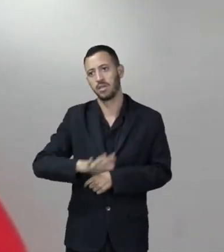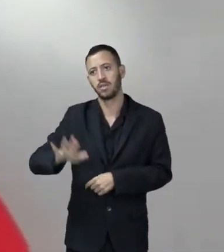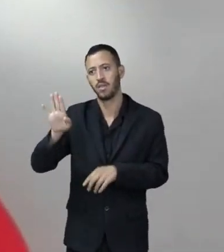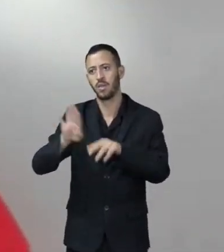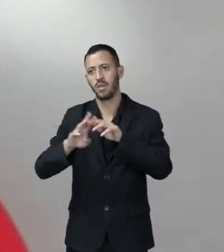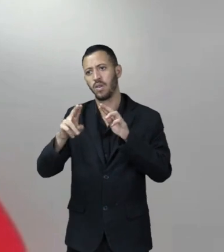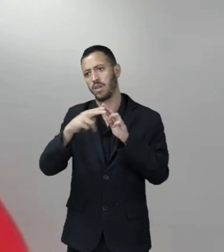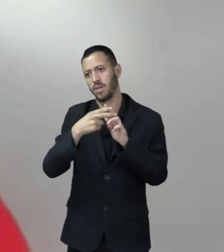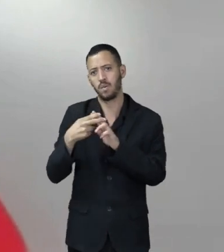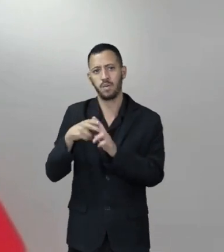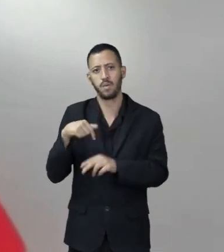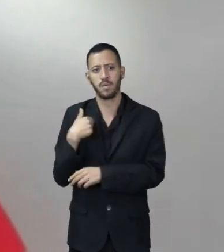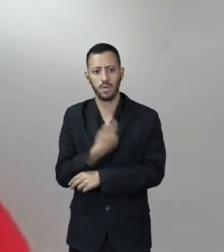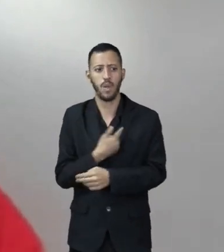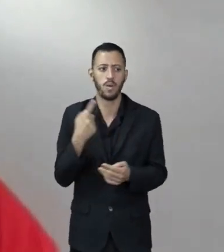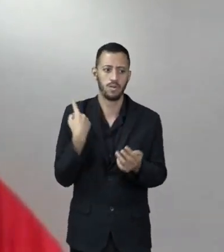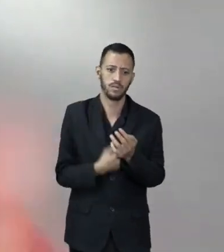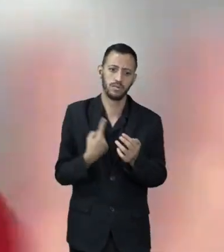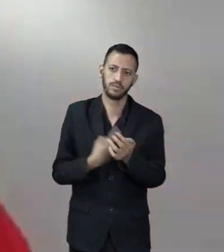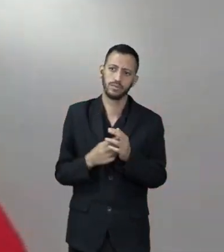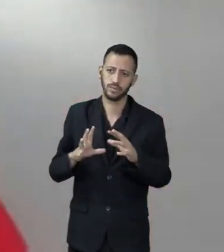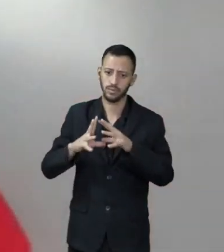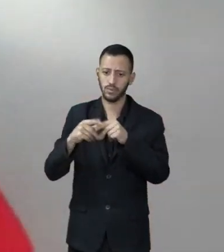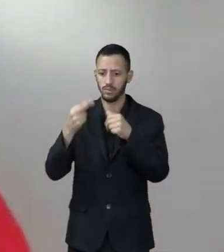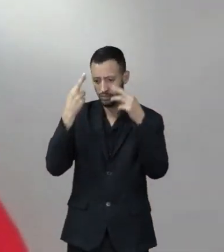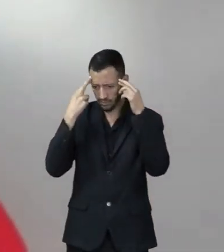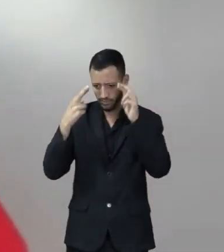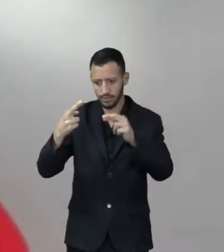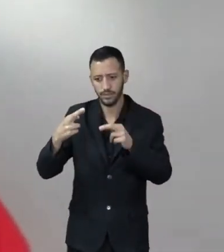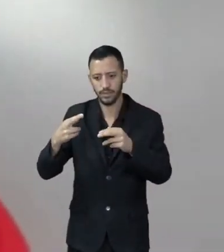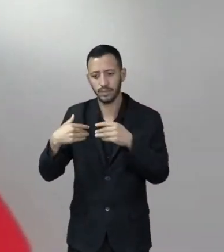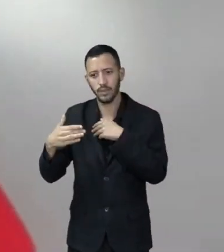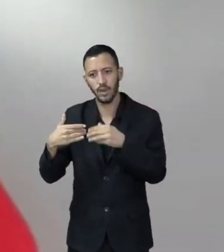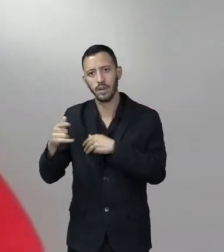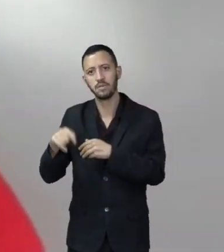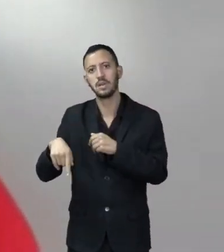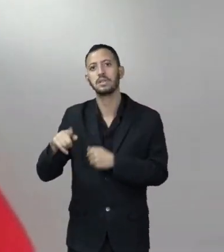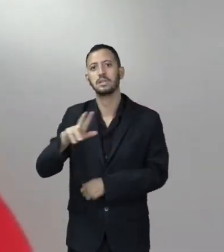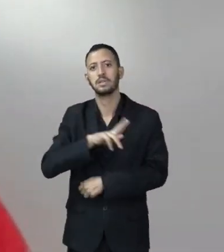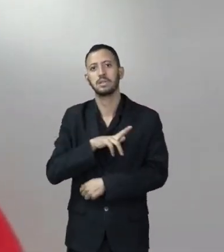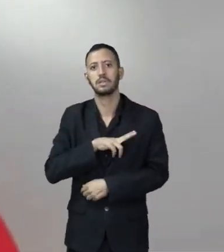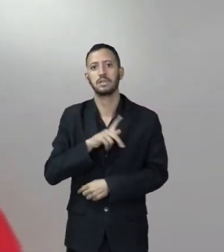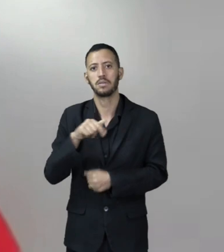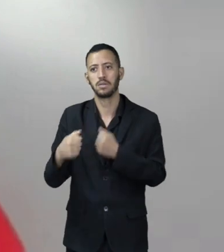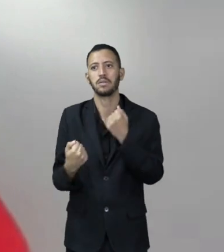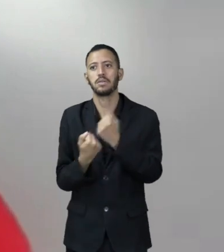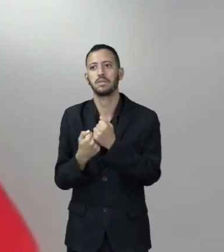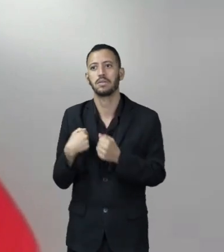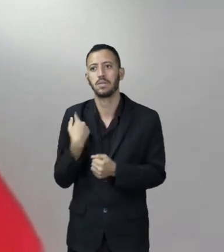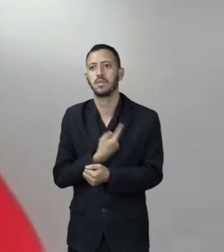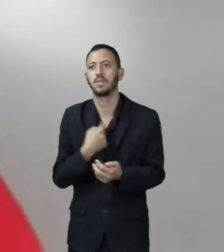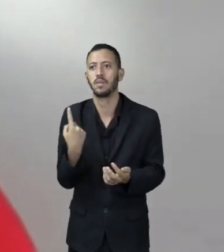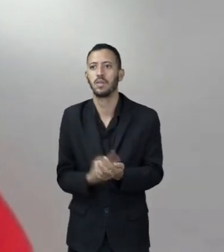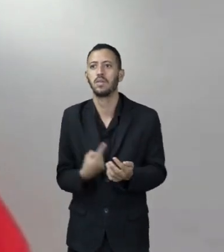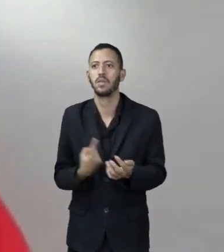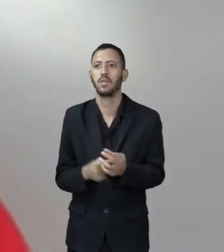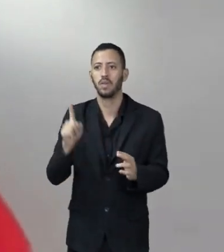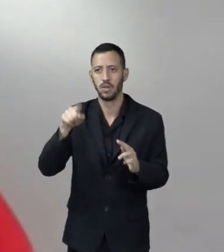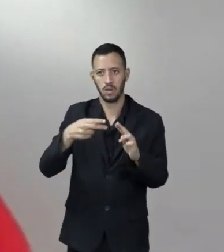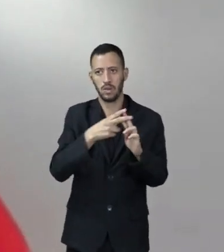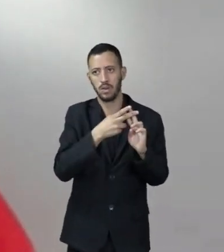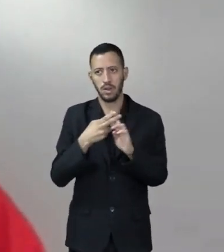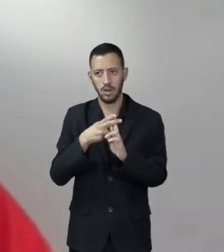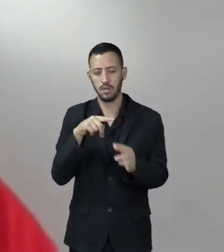porque, veja, Anderson, o nosso compromisso, com todo respeito ao mercado privado, que eu acho que ele é muito importante, nos apoia, mas o nosso compromisso é com o SUS. O